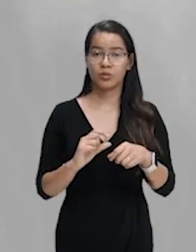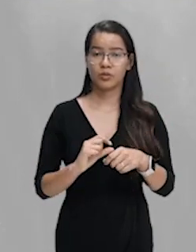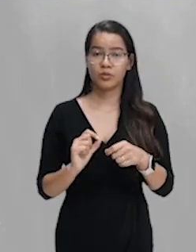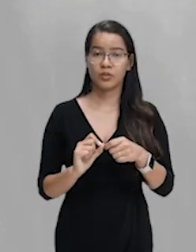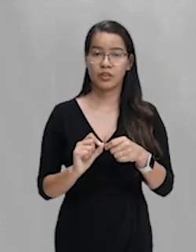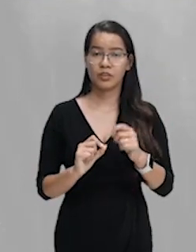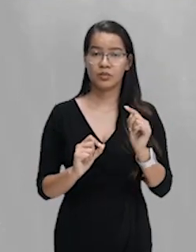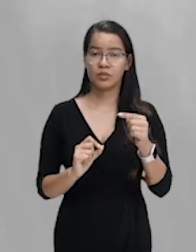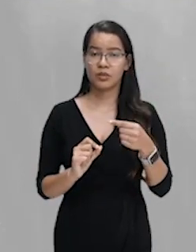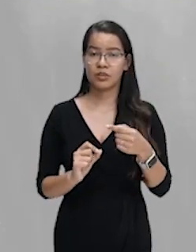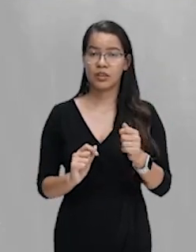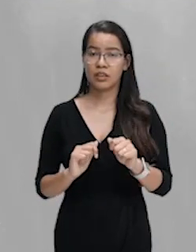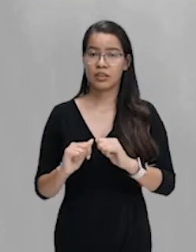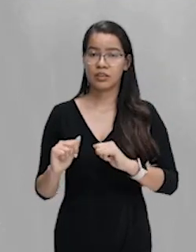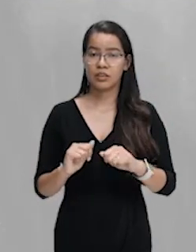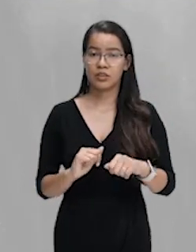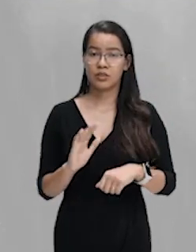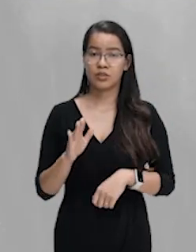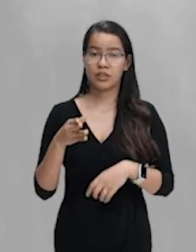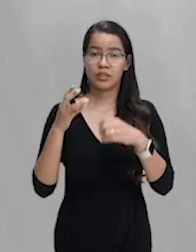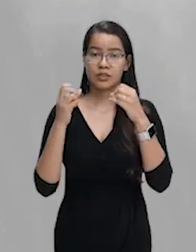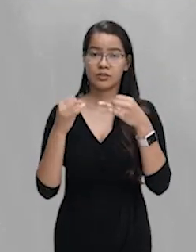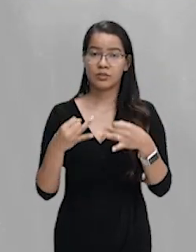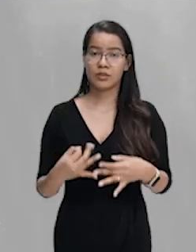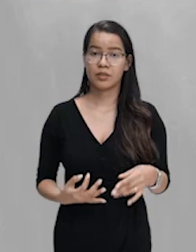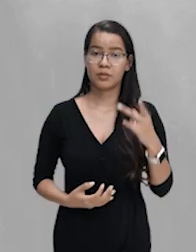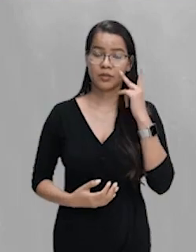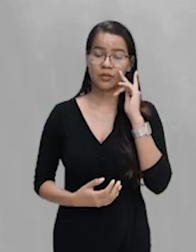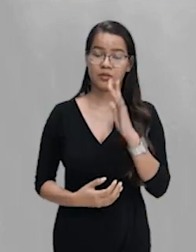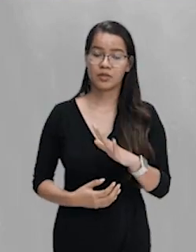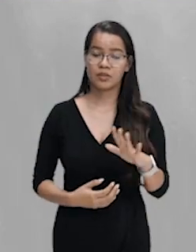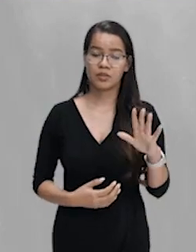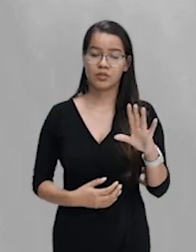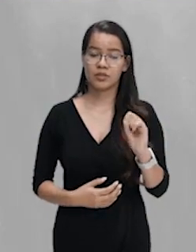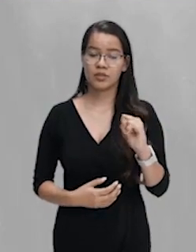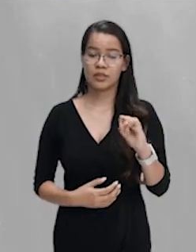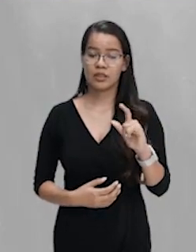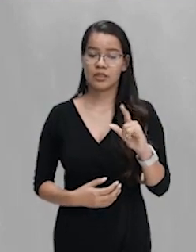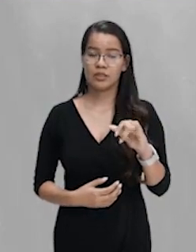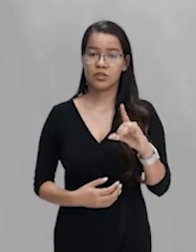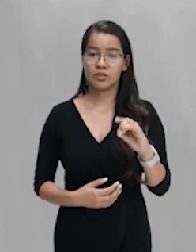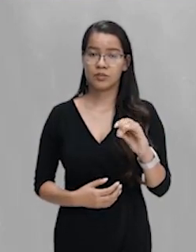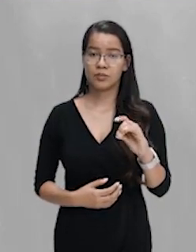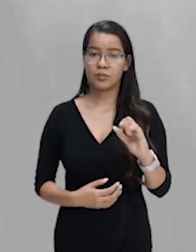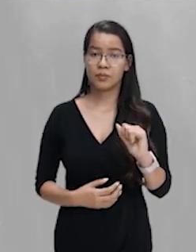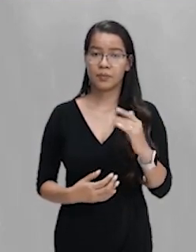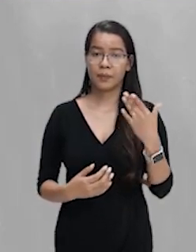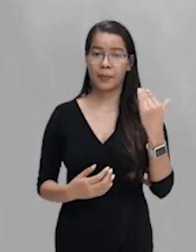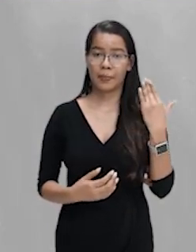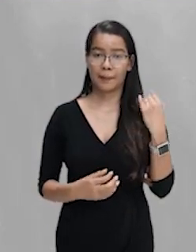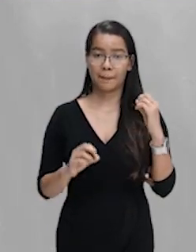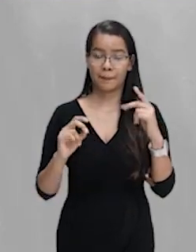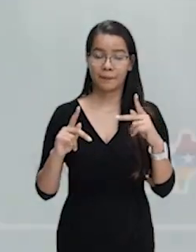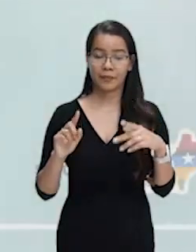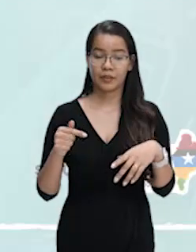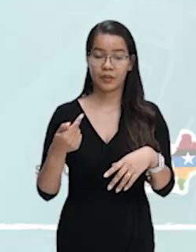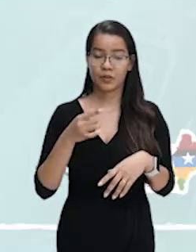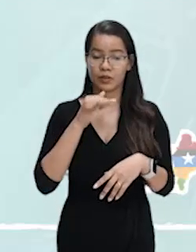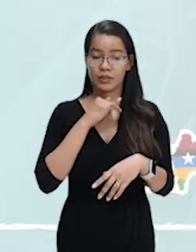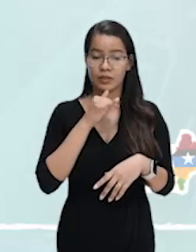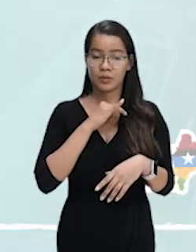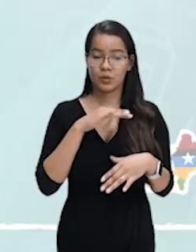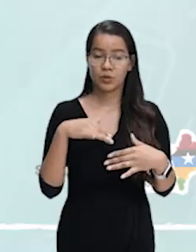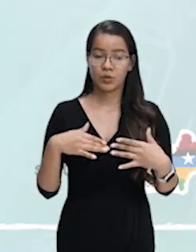ação, certo? E eu falei para vocês no slide passado. Vamos a um outro exemplo? Muito bem, então. Quando